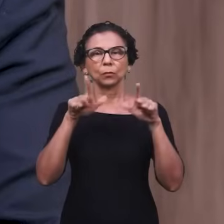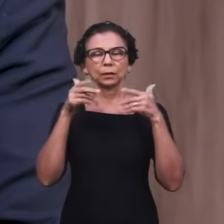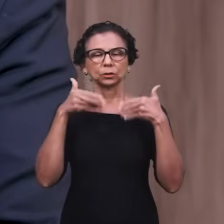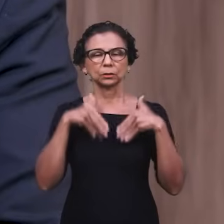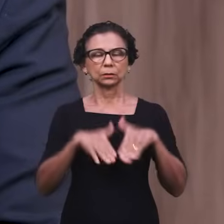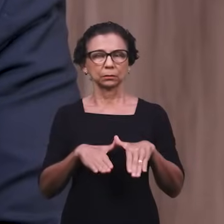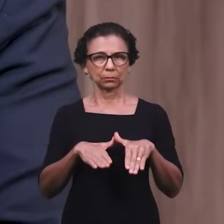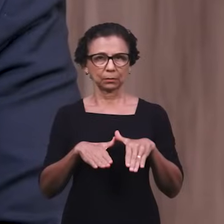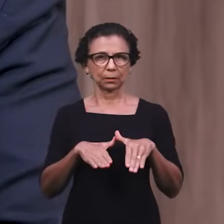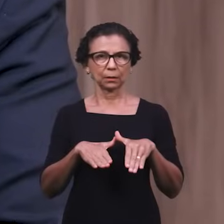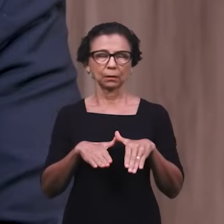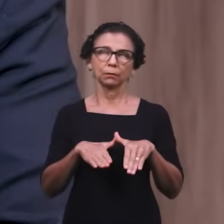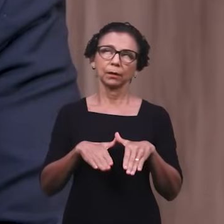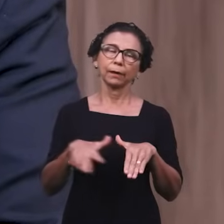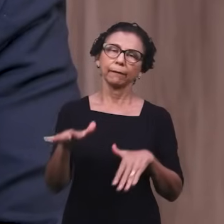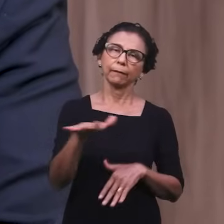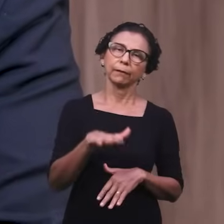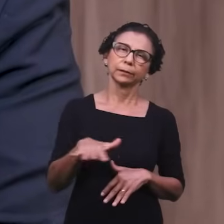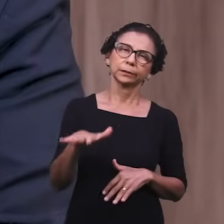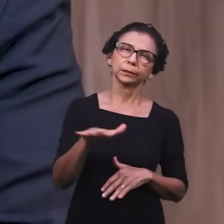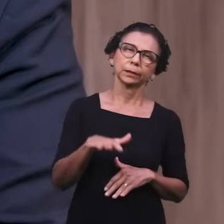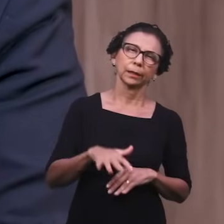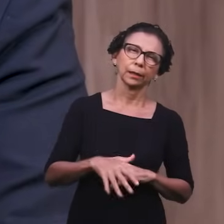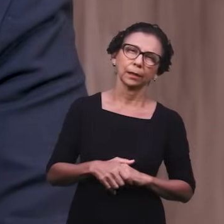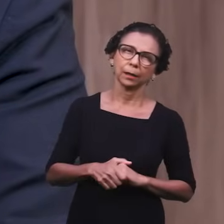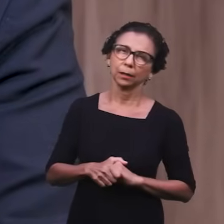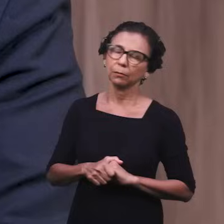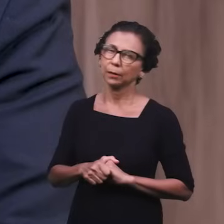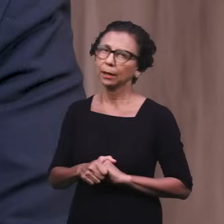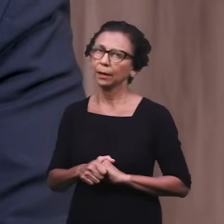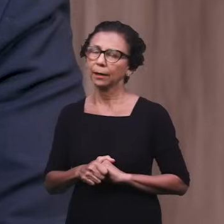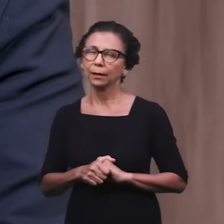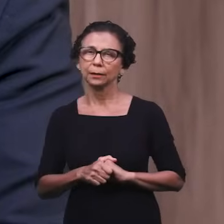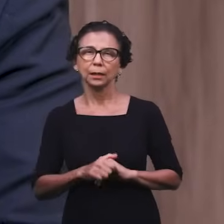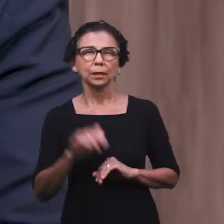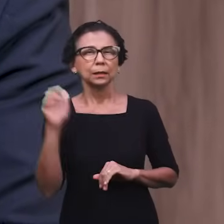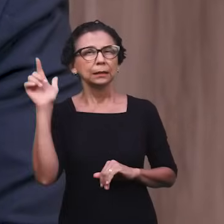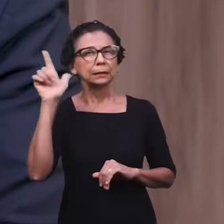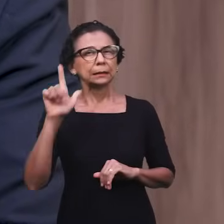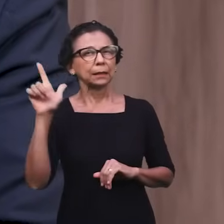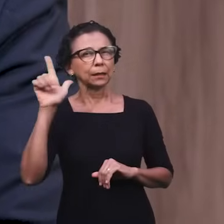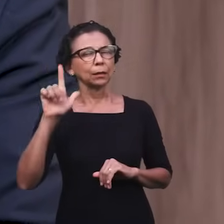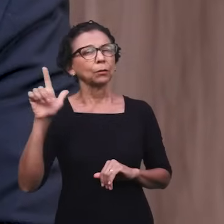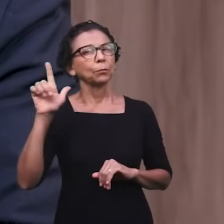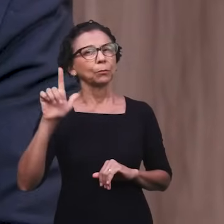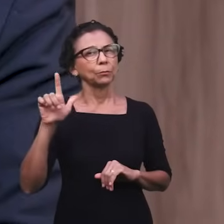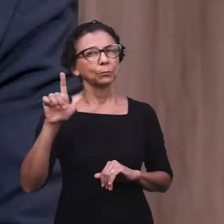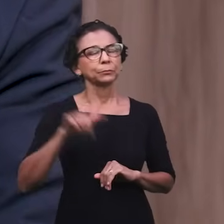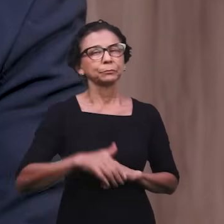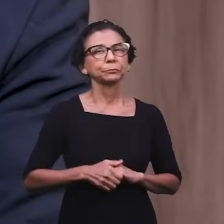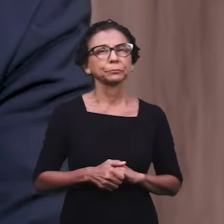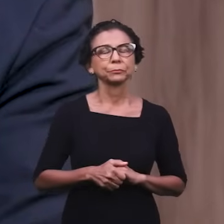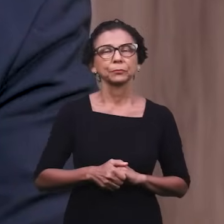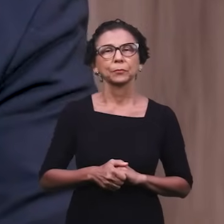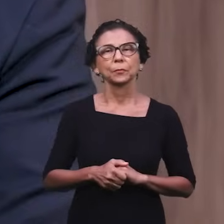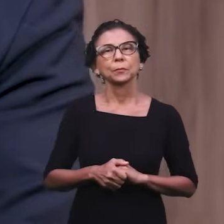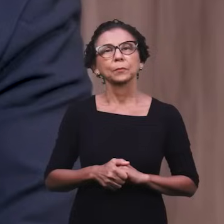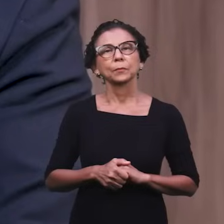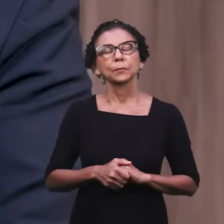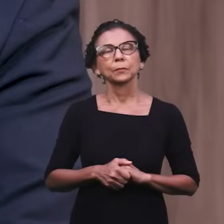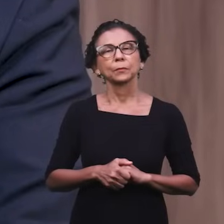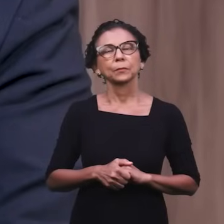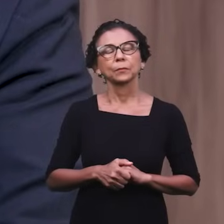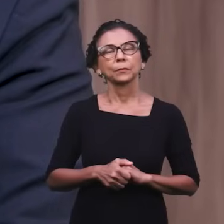em geral, ele tem uma interpretação muito literal das coisas, né? Ela tem uma dificuldade, por